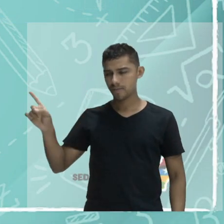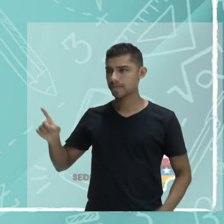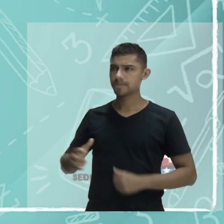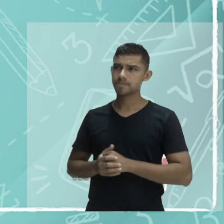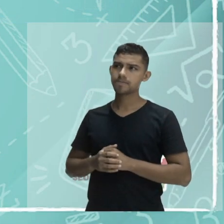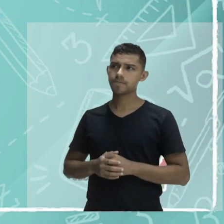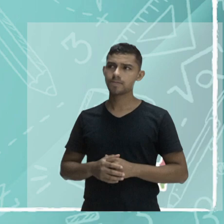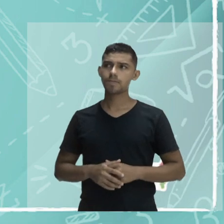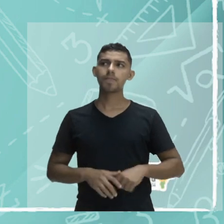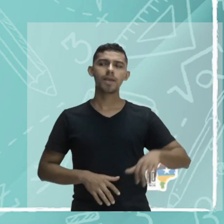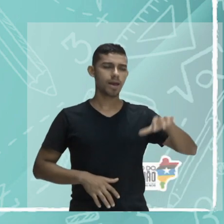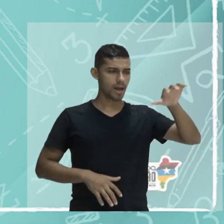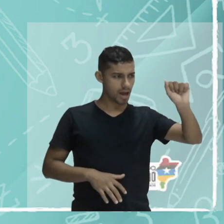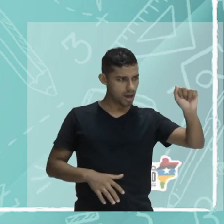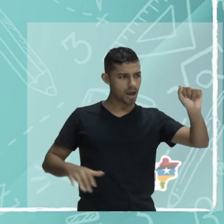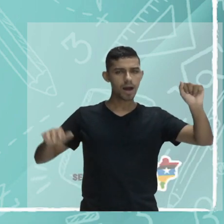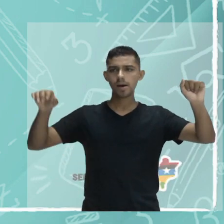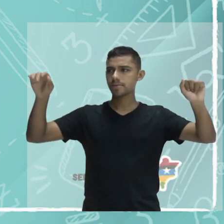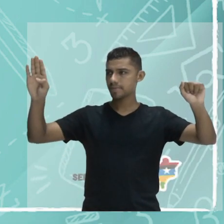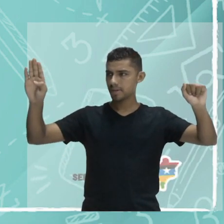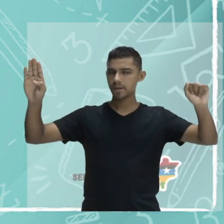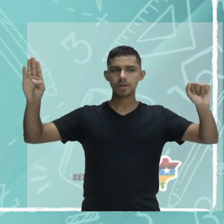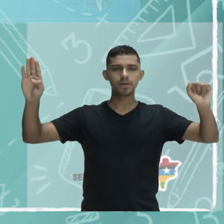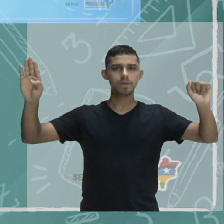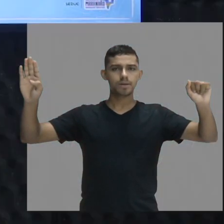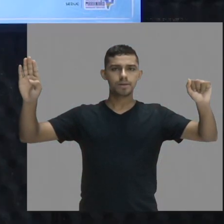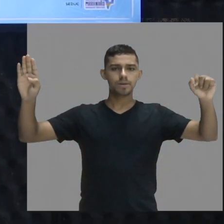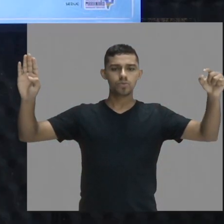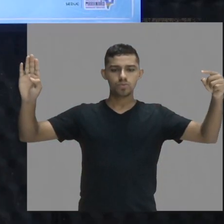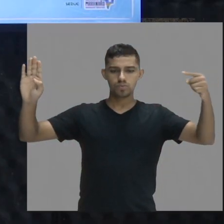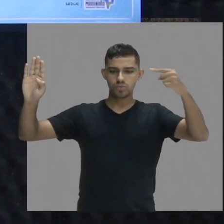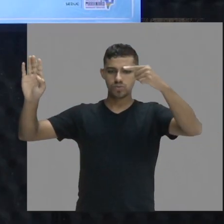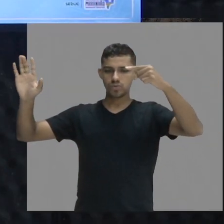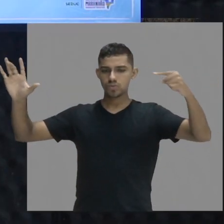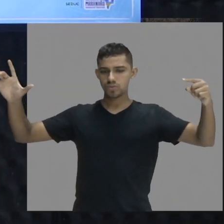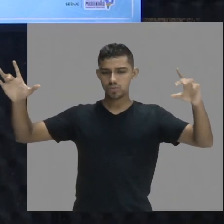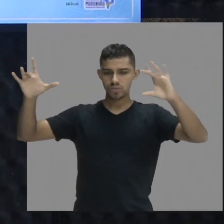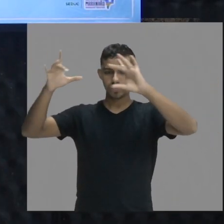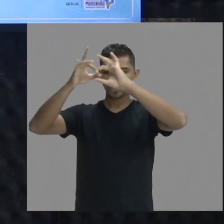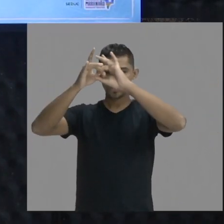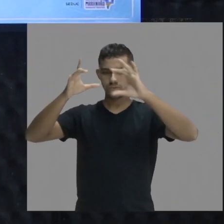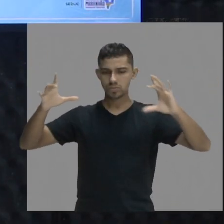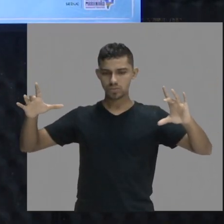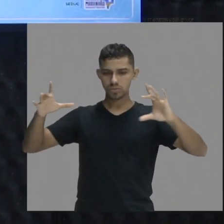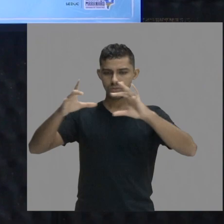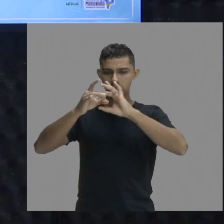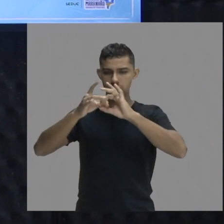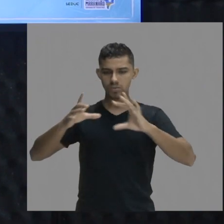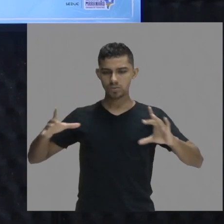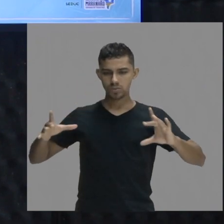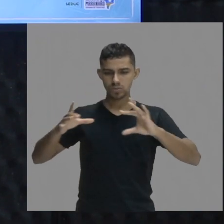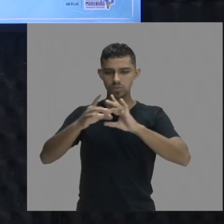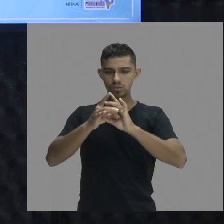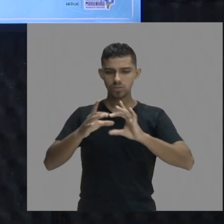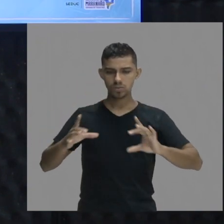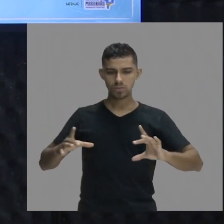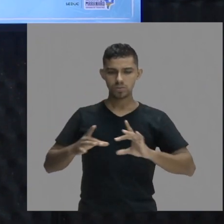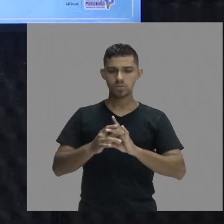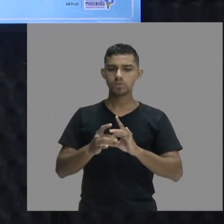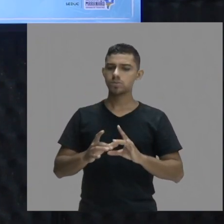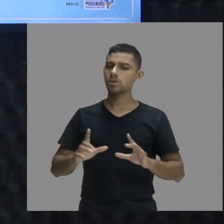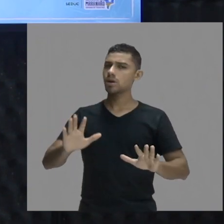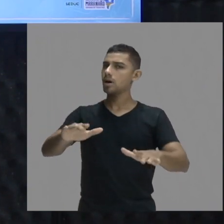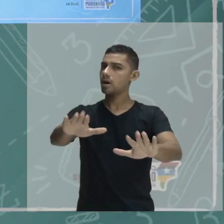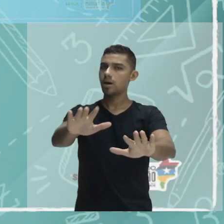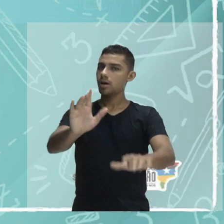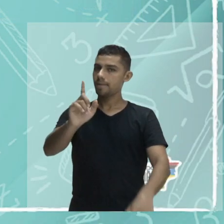Cada elemento de A está associado a um único elemento de B. Isso está acontecendo? Tá. Ah, professor,